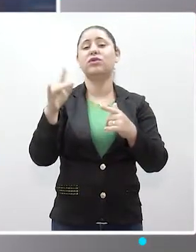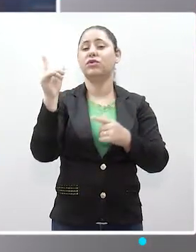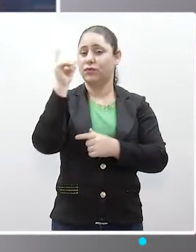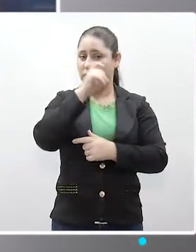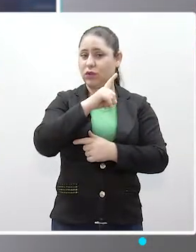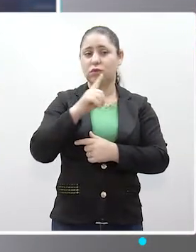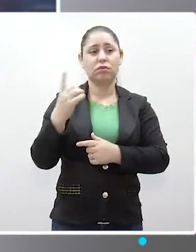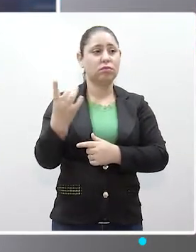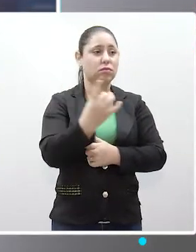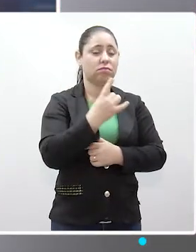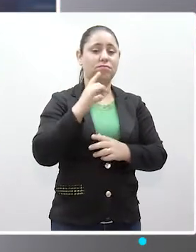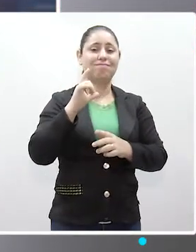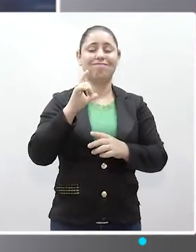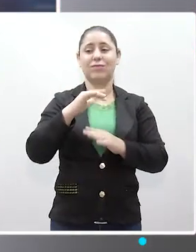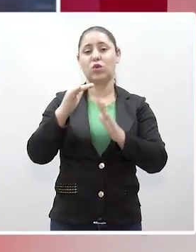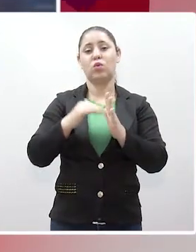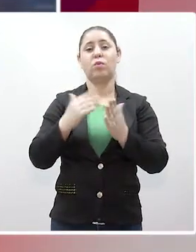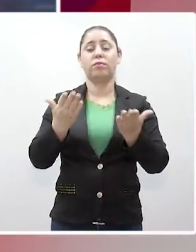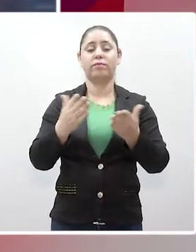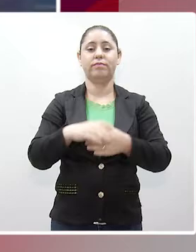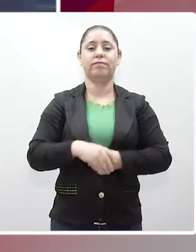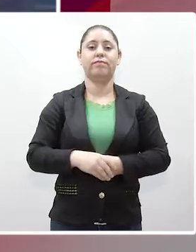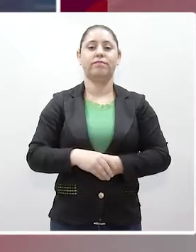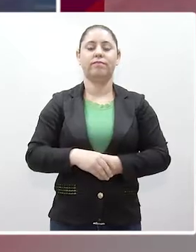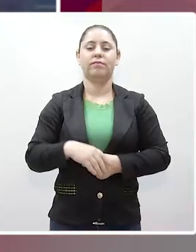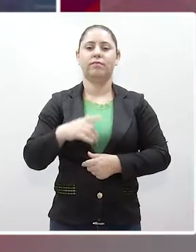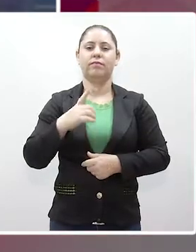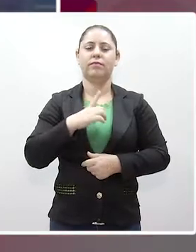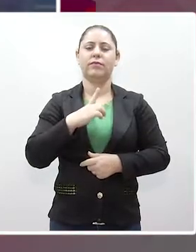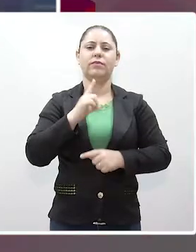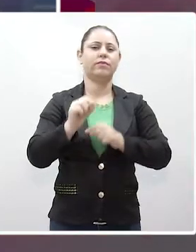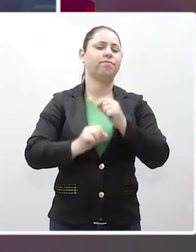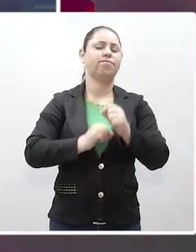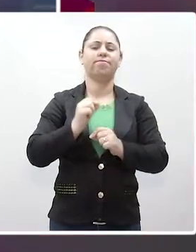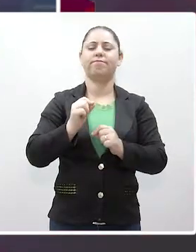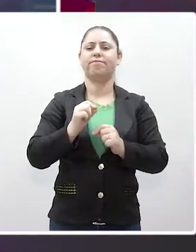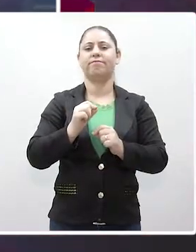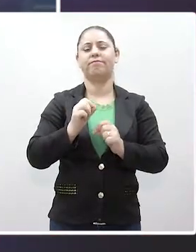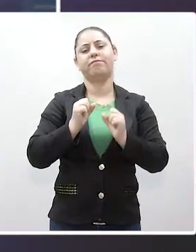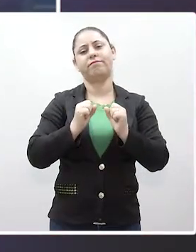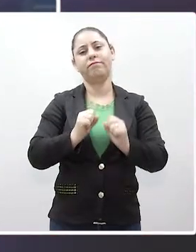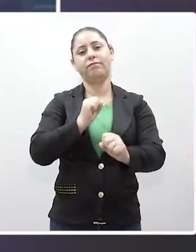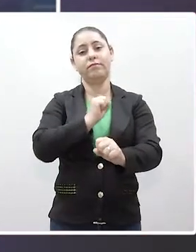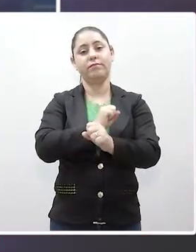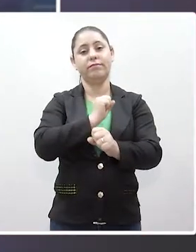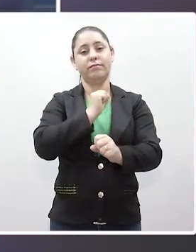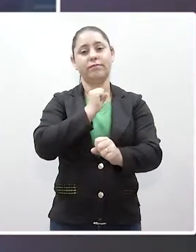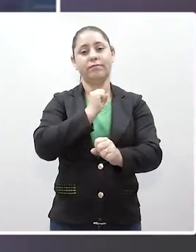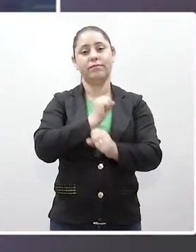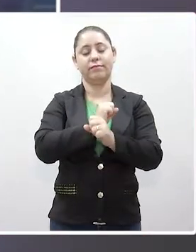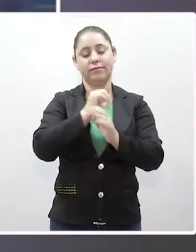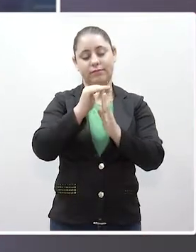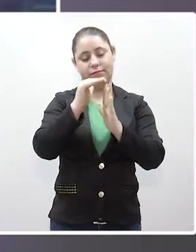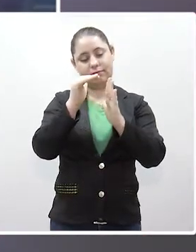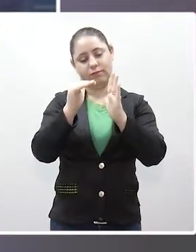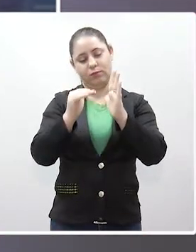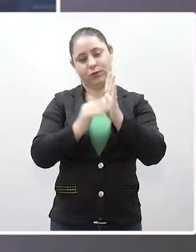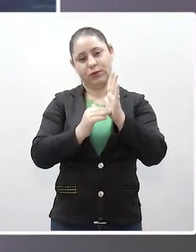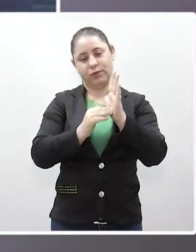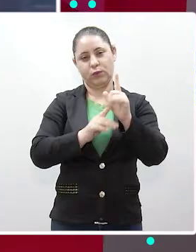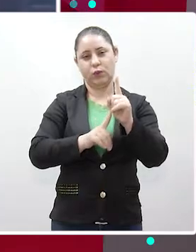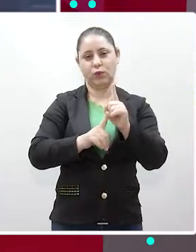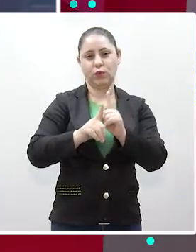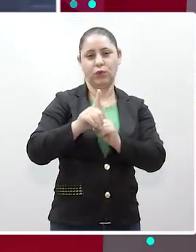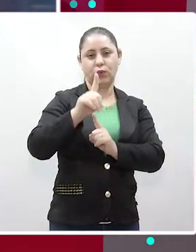Mas, e a gente tem um cenário positivo para isso? A gente pode esperar uma redução desse